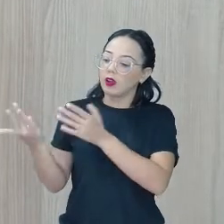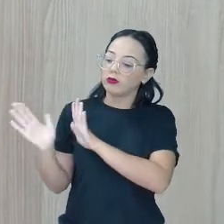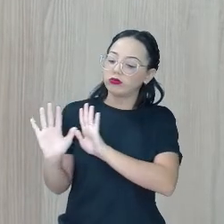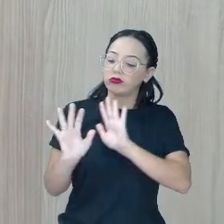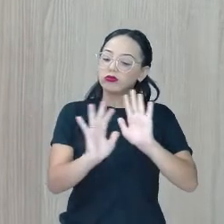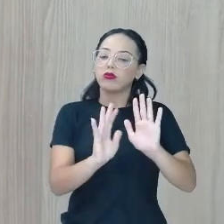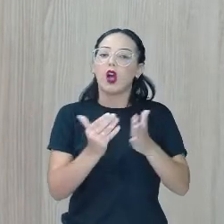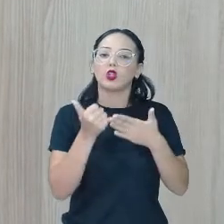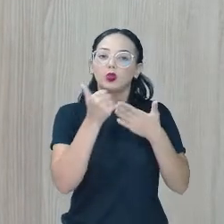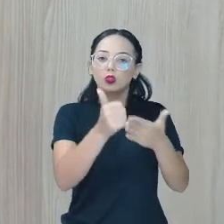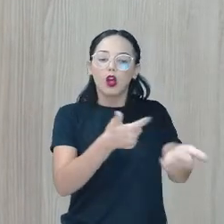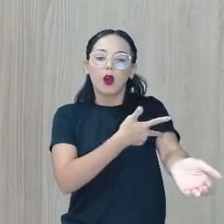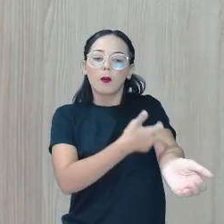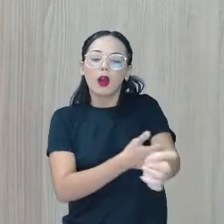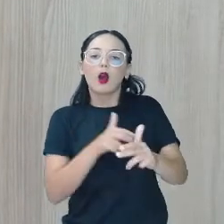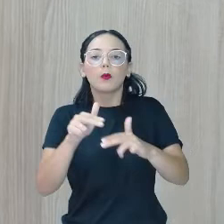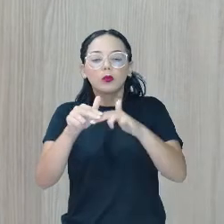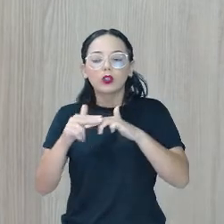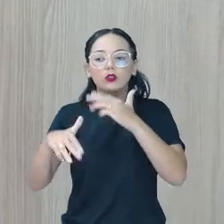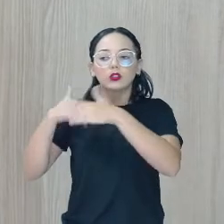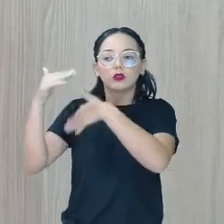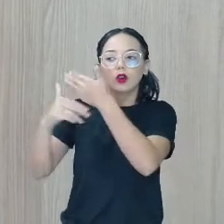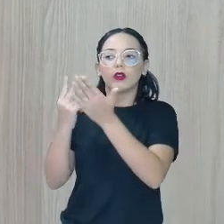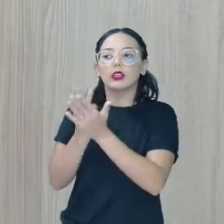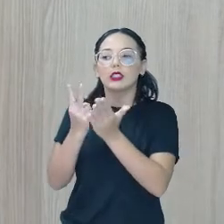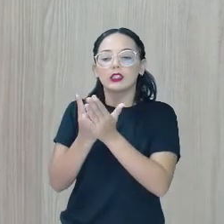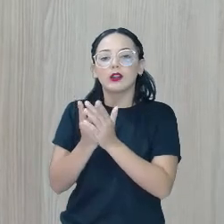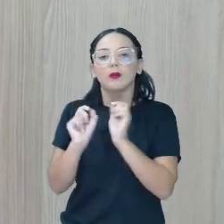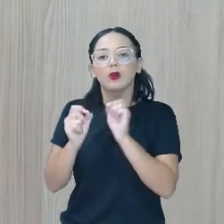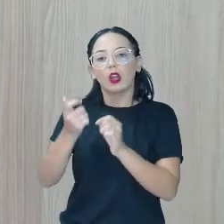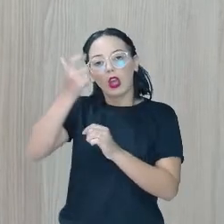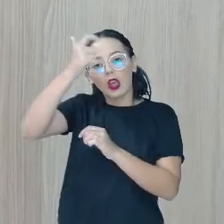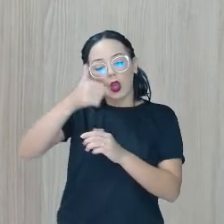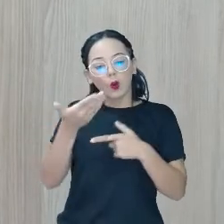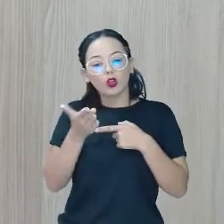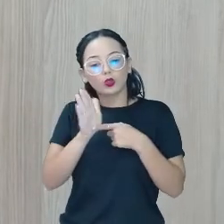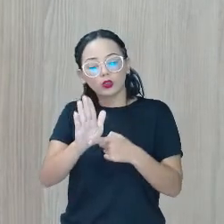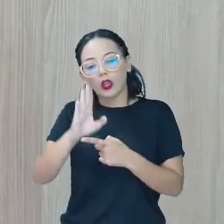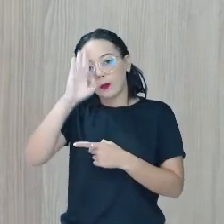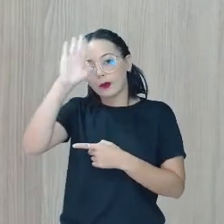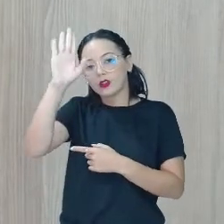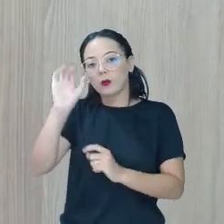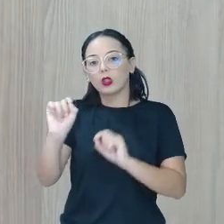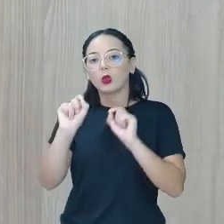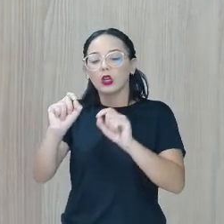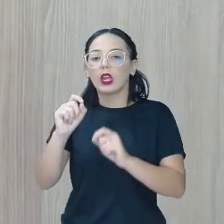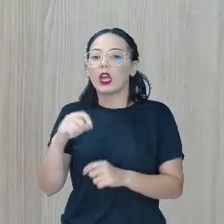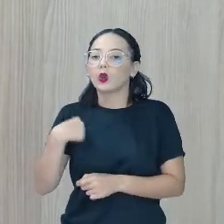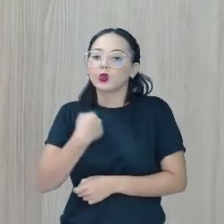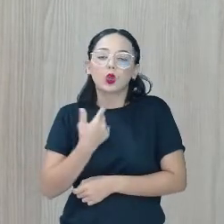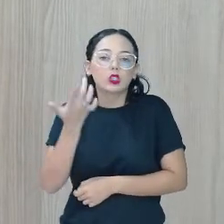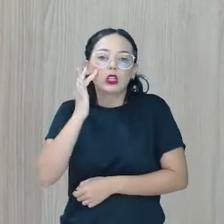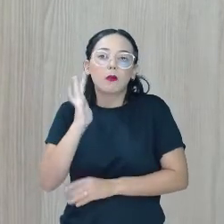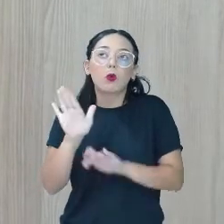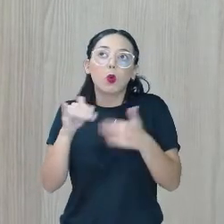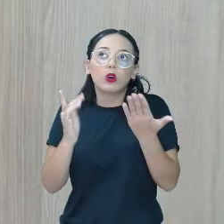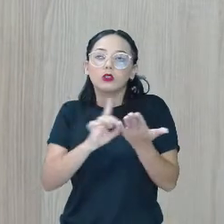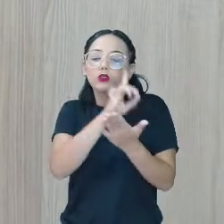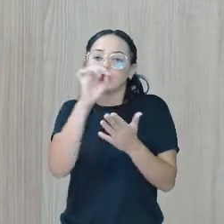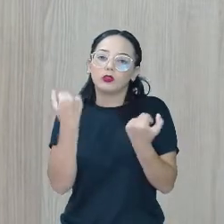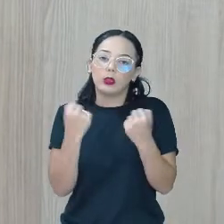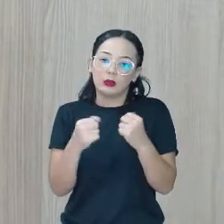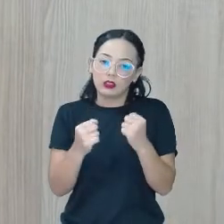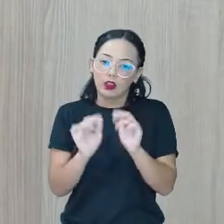doar. Então, desenvolver sempre essa questão de ser doador, principalmente de sangue, que não sabemos quando vamos precisar, tá